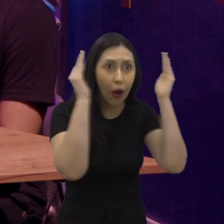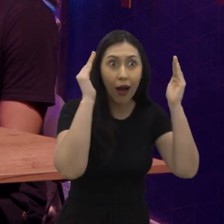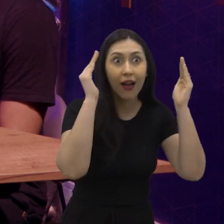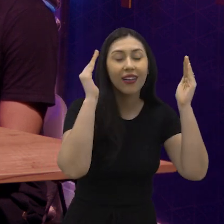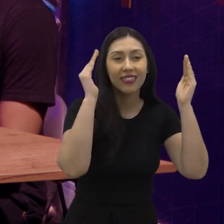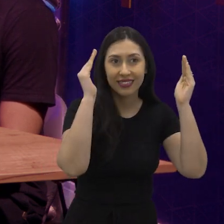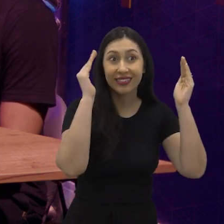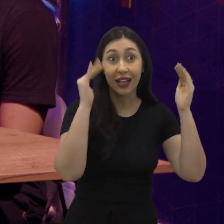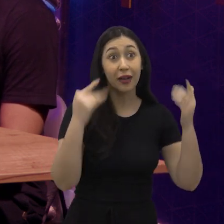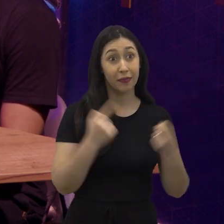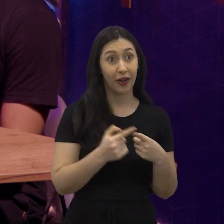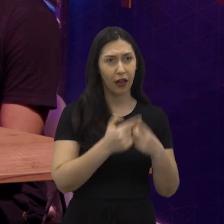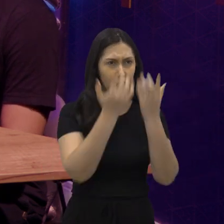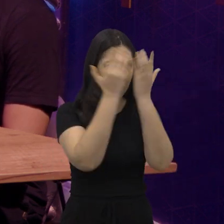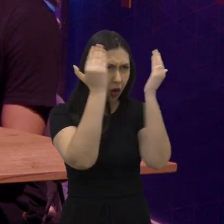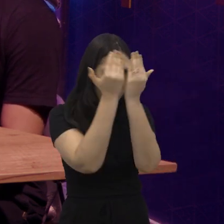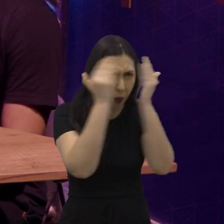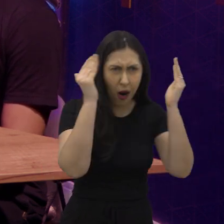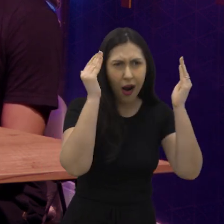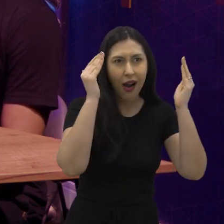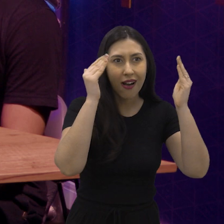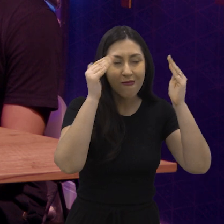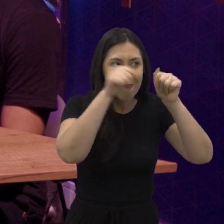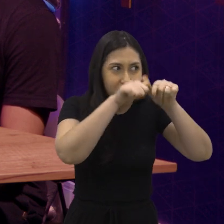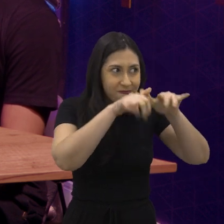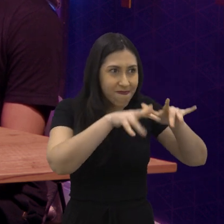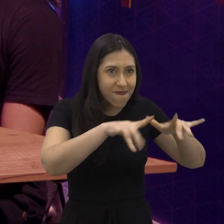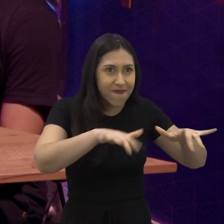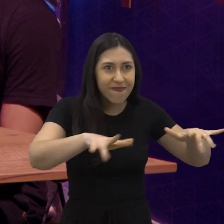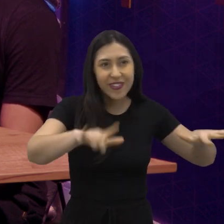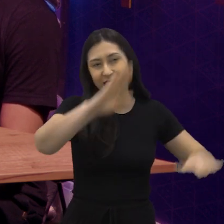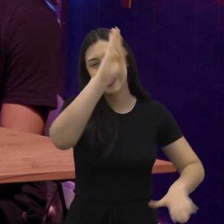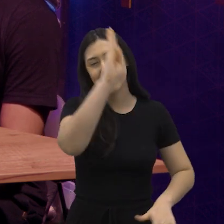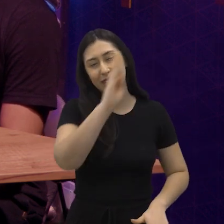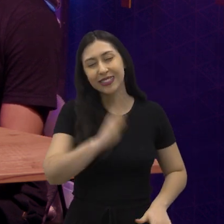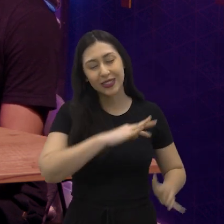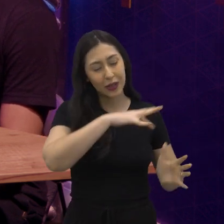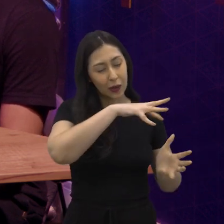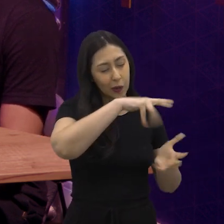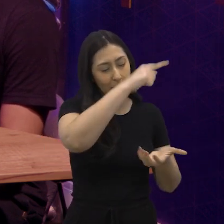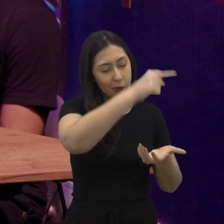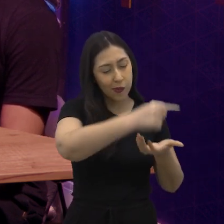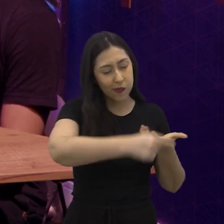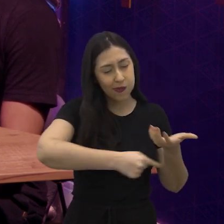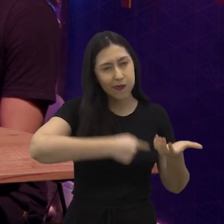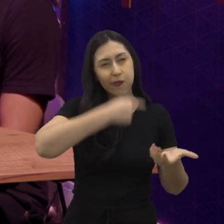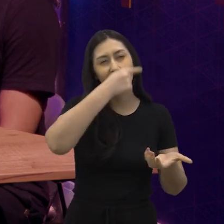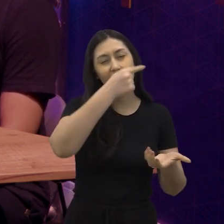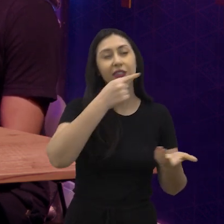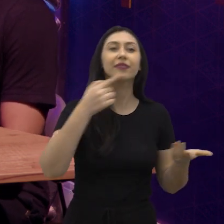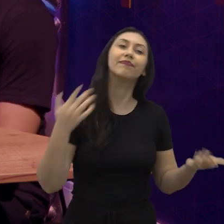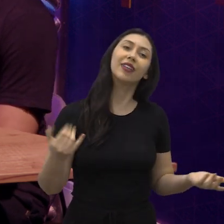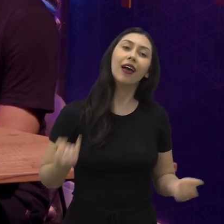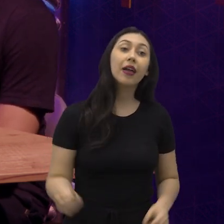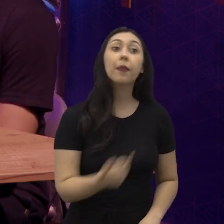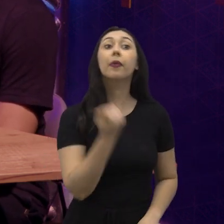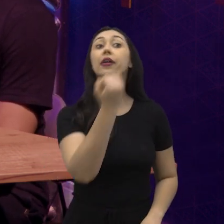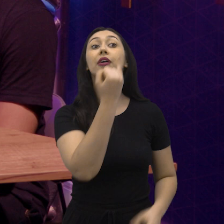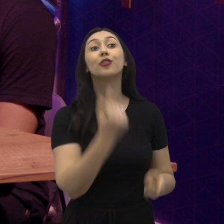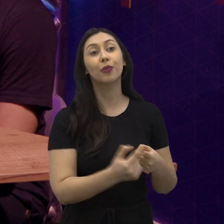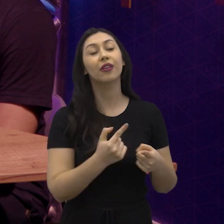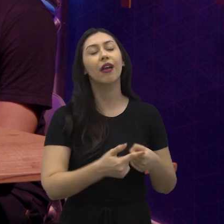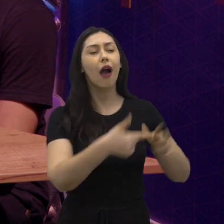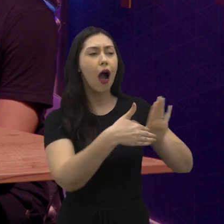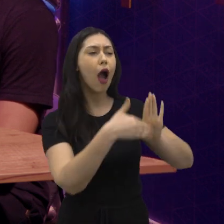que o Halloween, então, tem se tornado cada vez mais popular aqui no Brasil, né, em várias partes do mundo. E isso é muito importante, né, porque movimenta